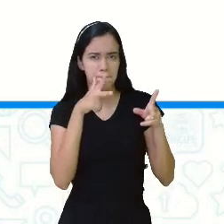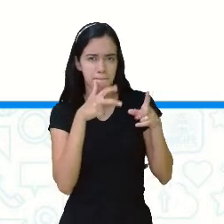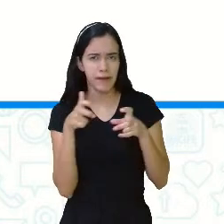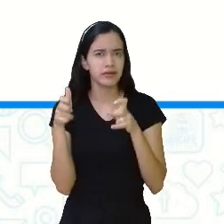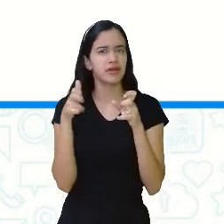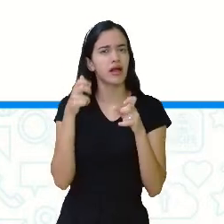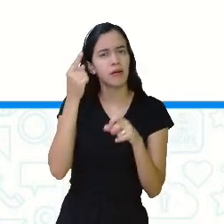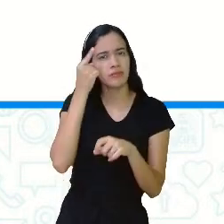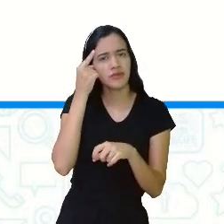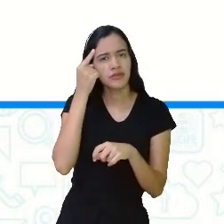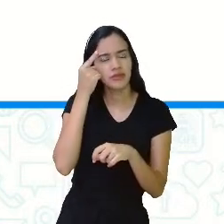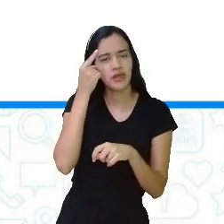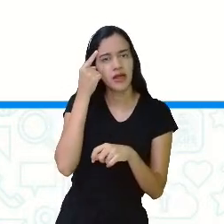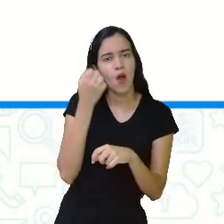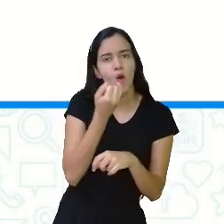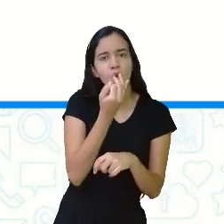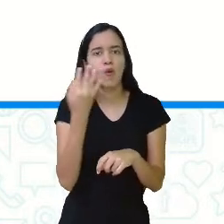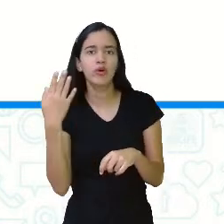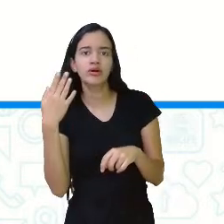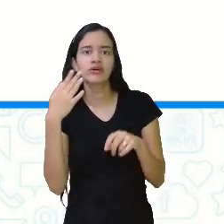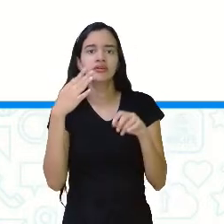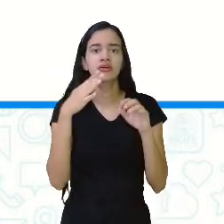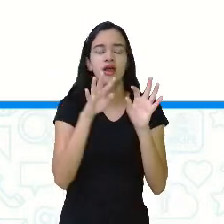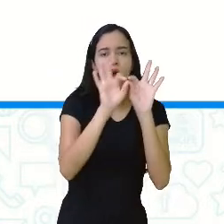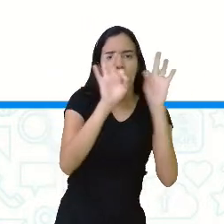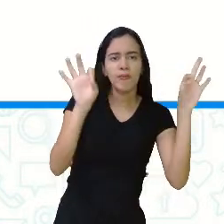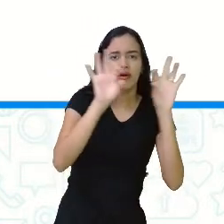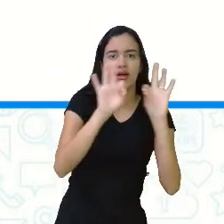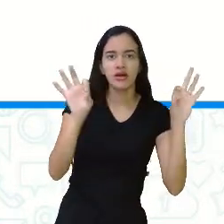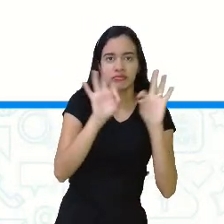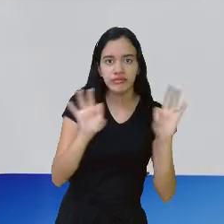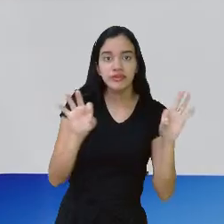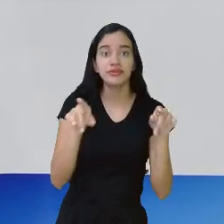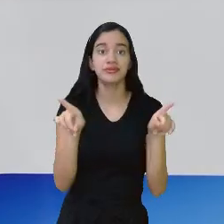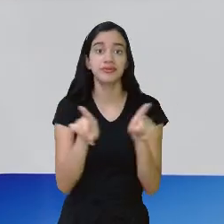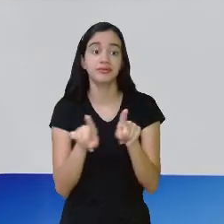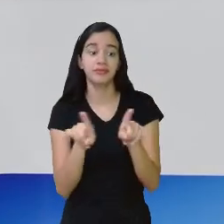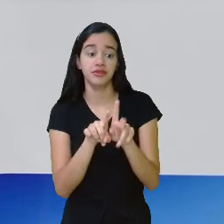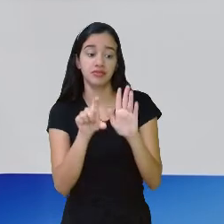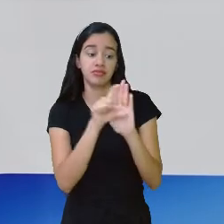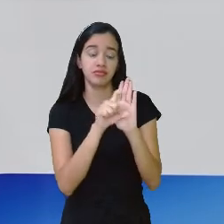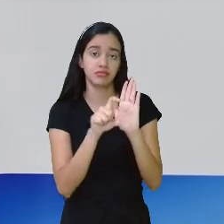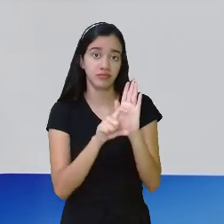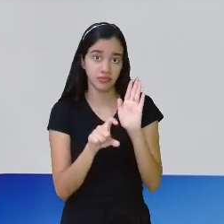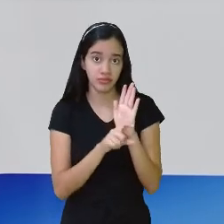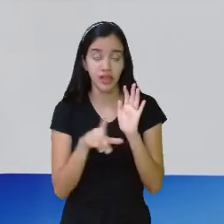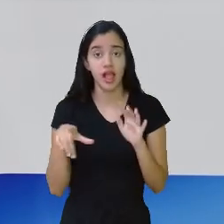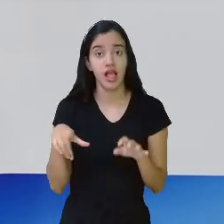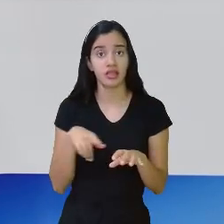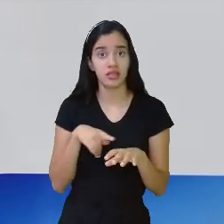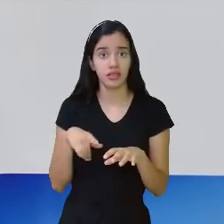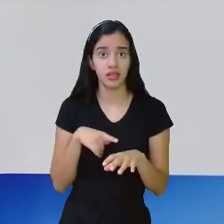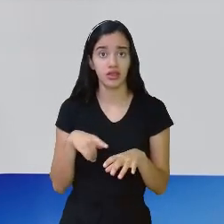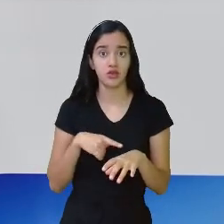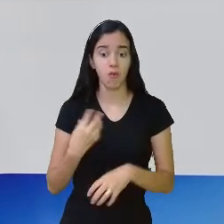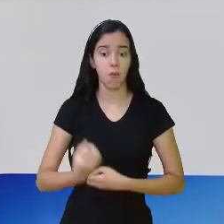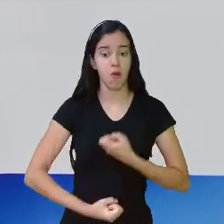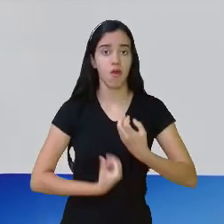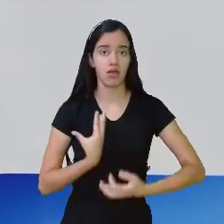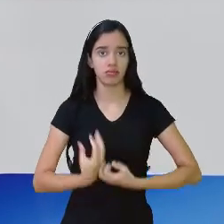olharem, pensarem quantos versos, quantas estrofes tem o poema do Menino